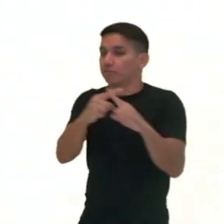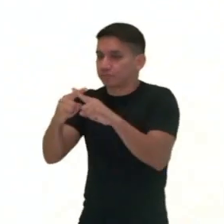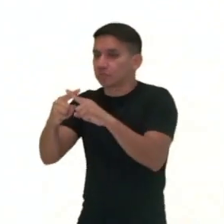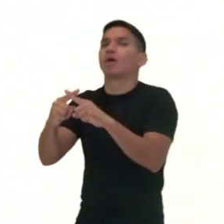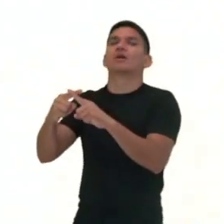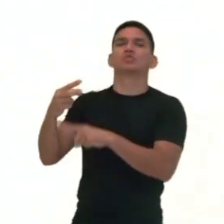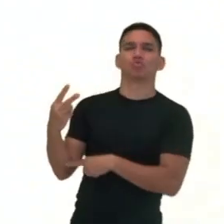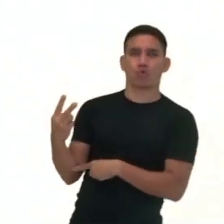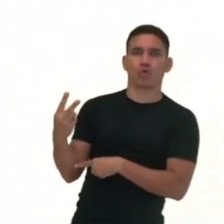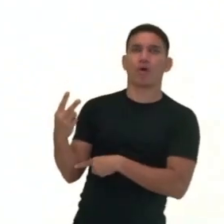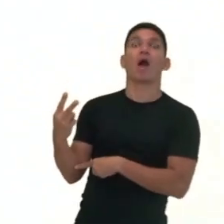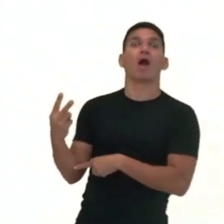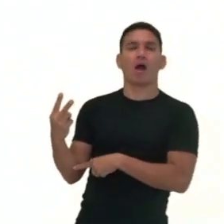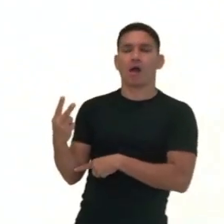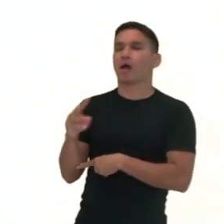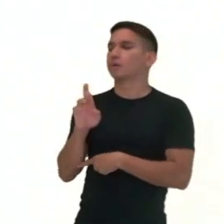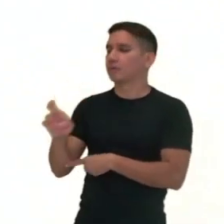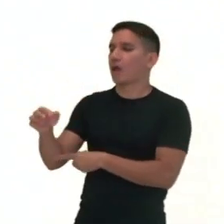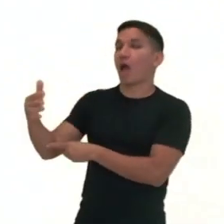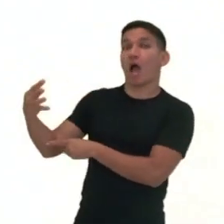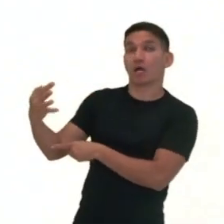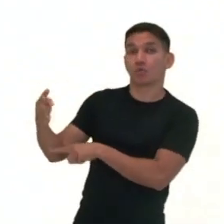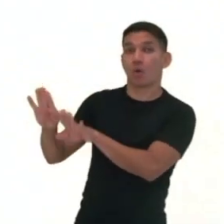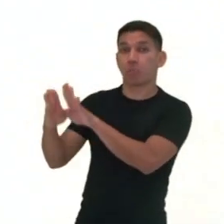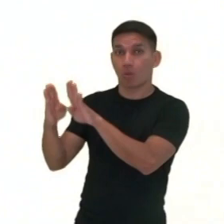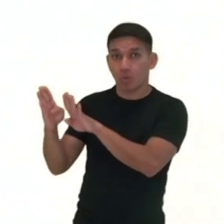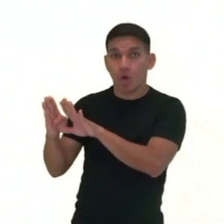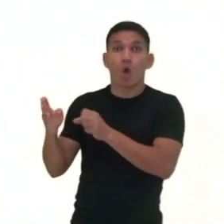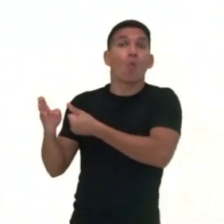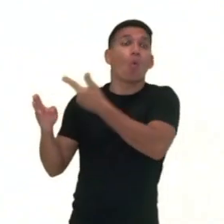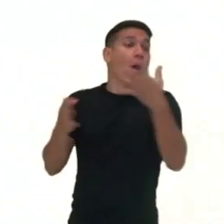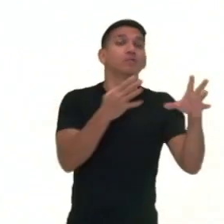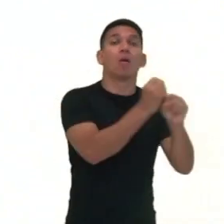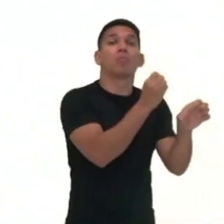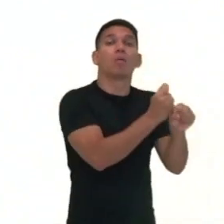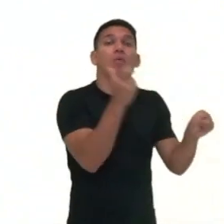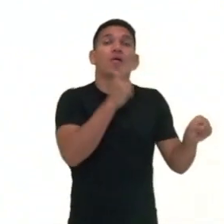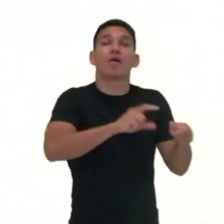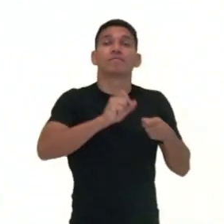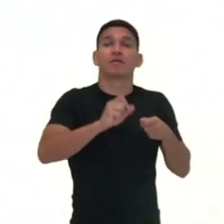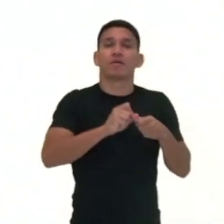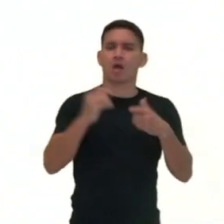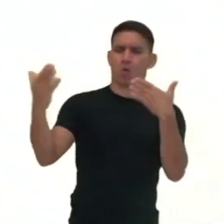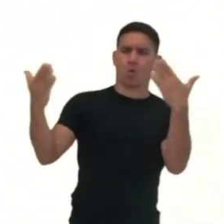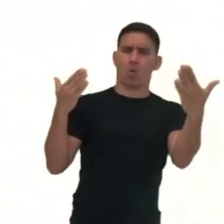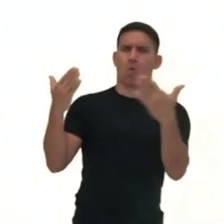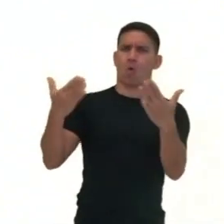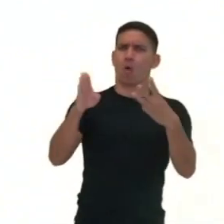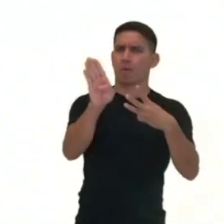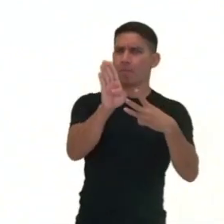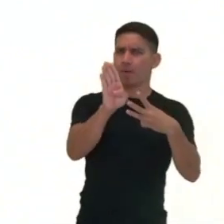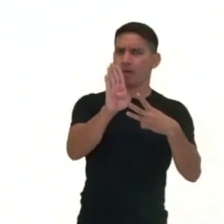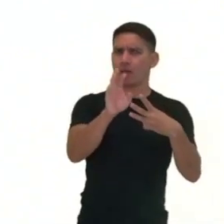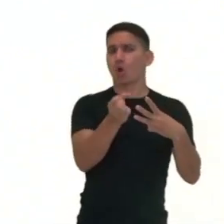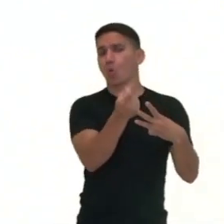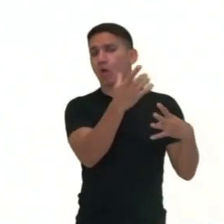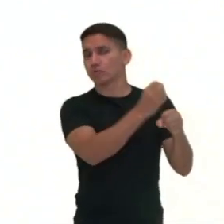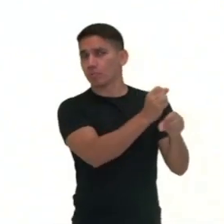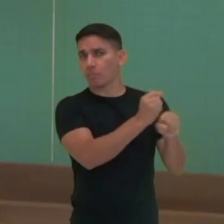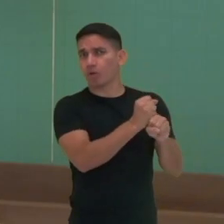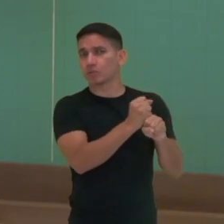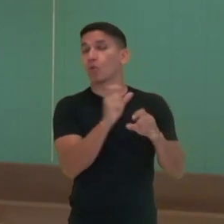quantos pontos André teria feito? Comparando com o total de pontos obtidos no item anterior, o